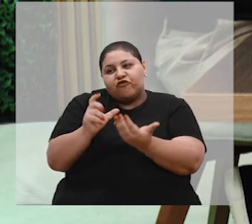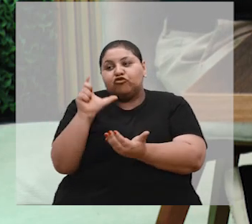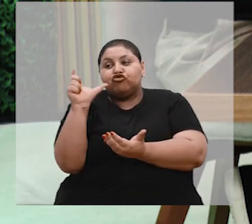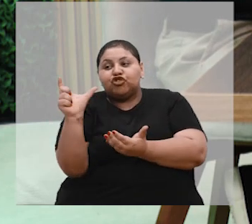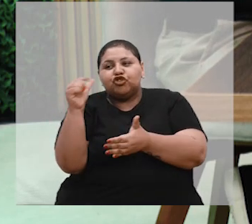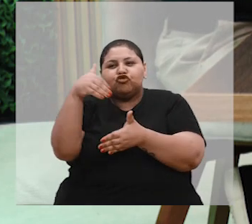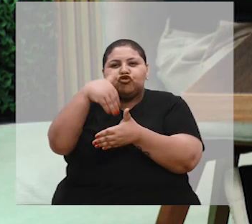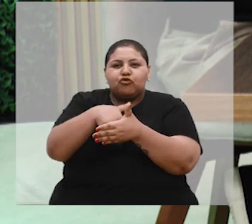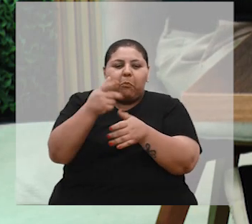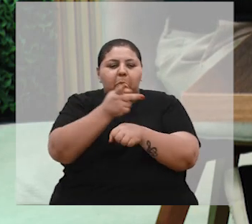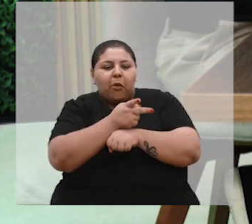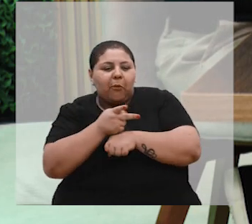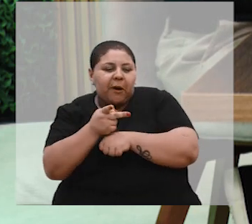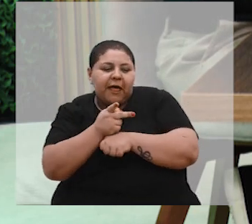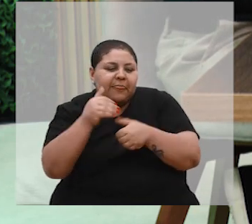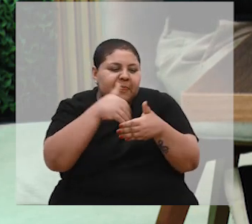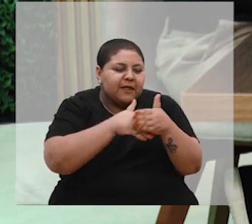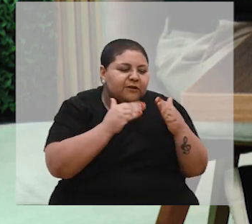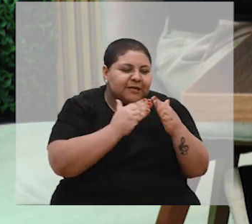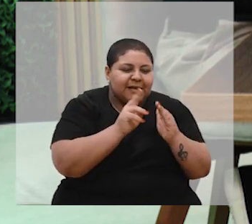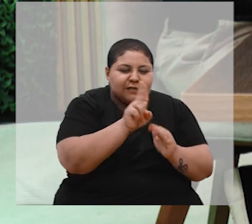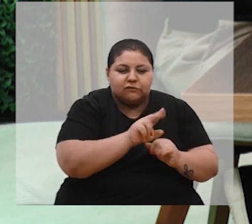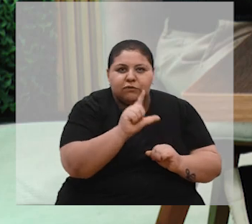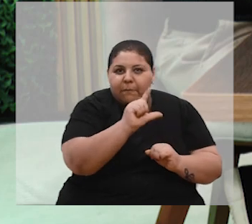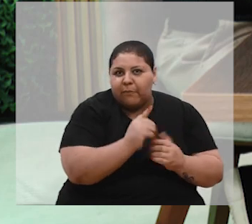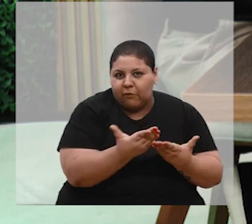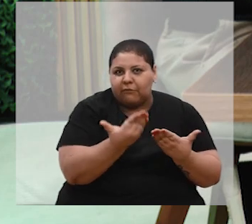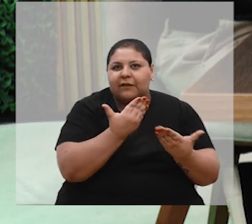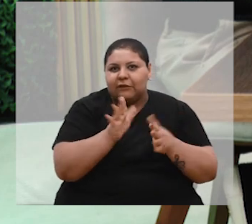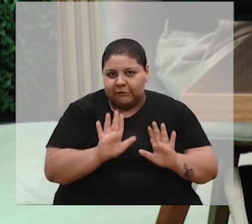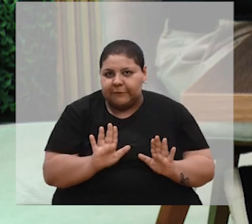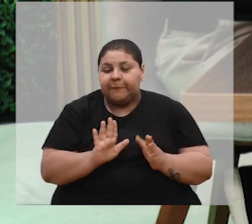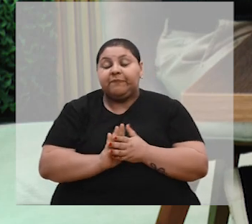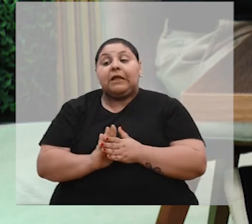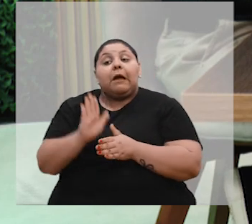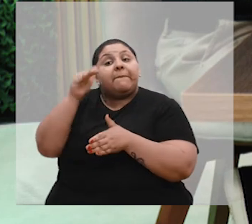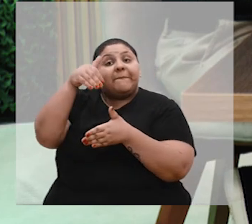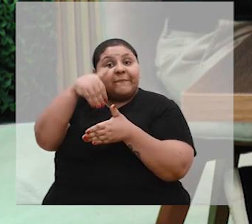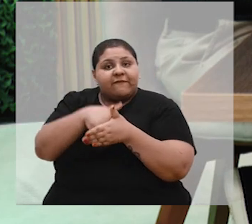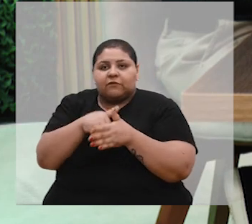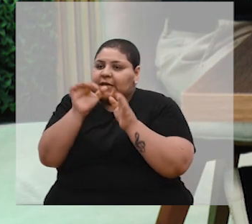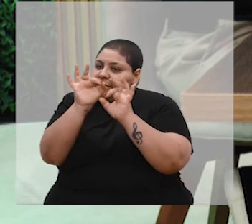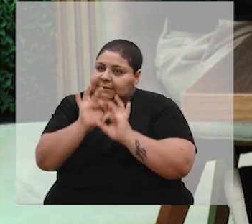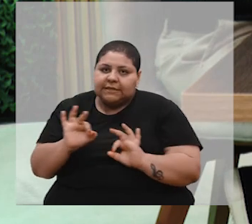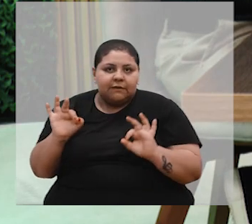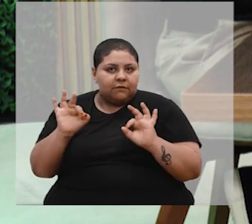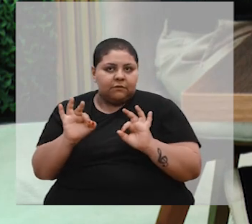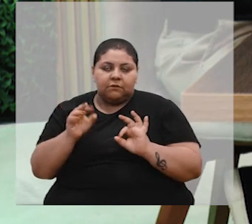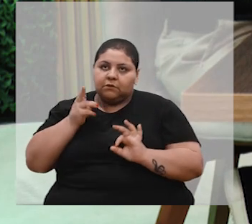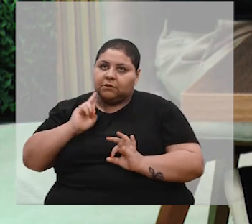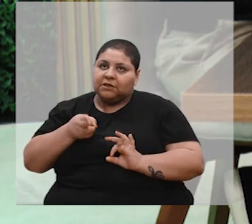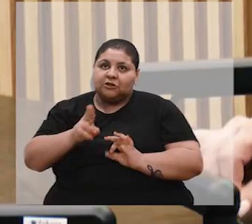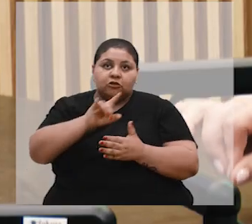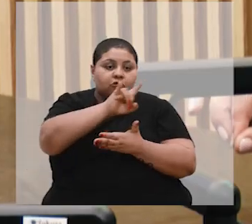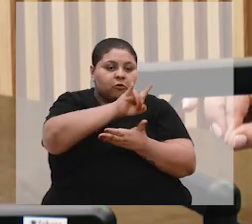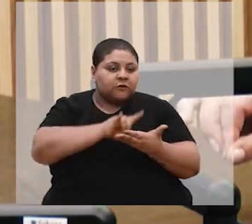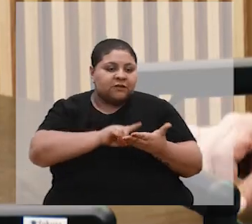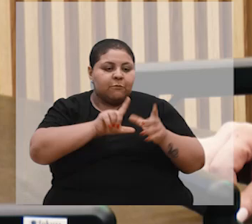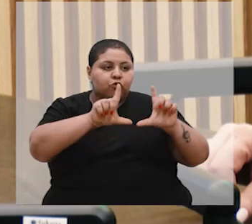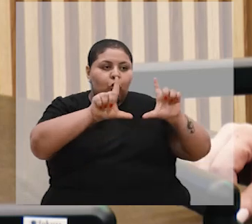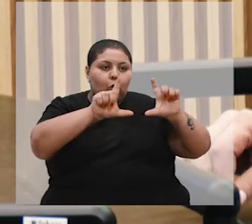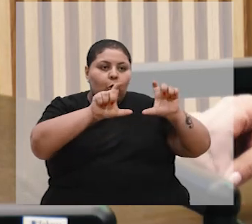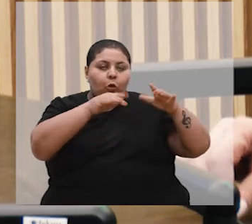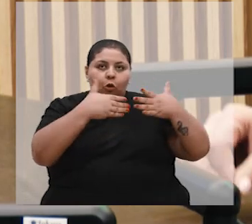Saiu de casa e ficou procurando o título, a gente usa pouco, então fica na dúvida. Bom, para votar é muito simples, Sempre um documento